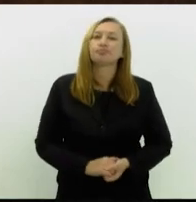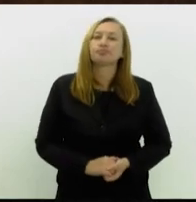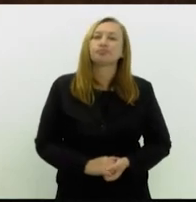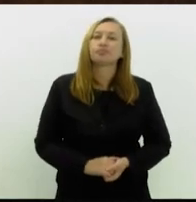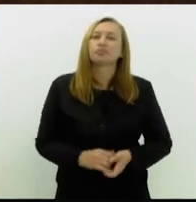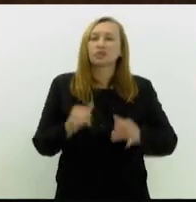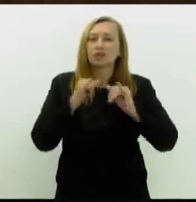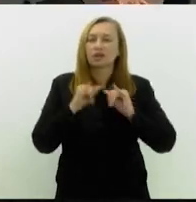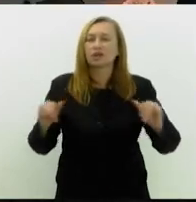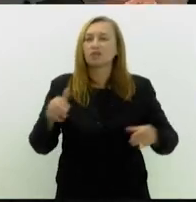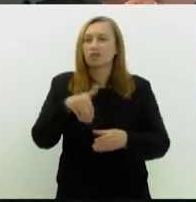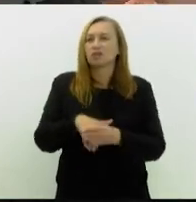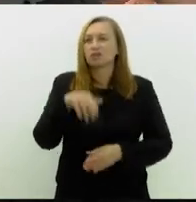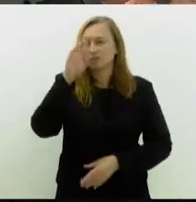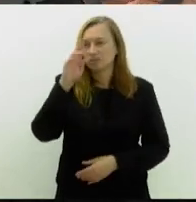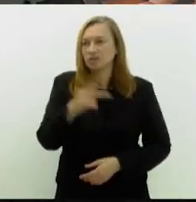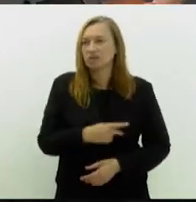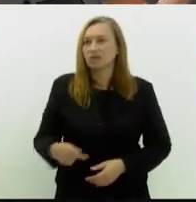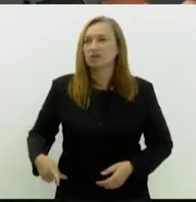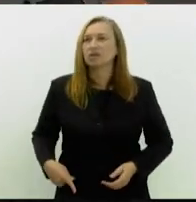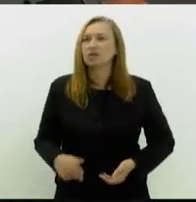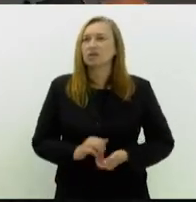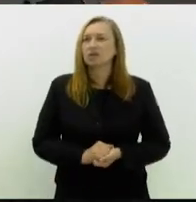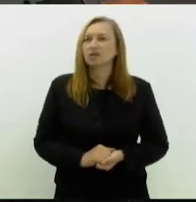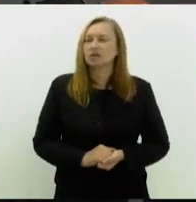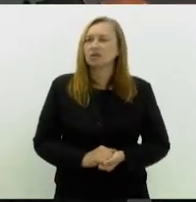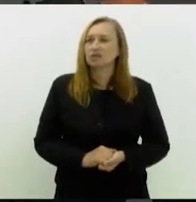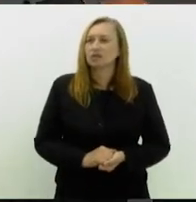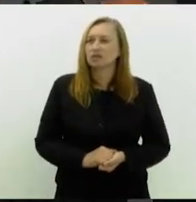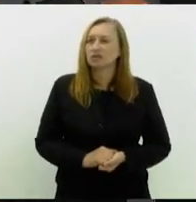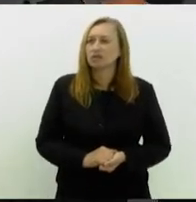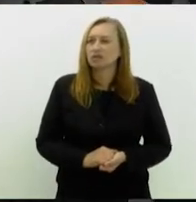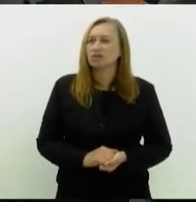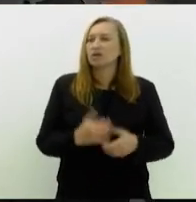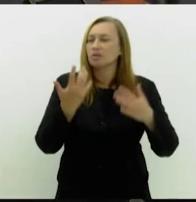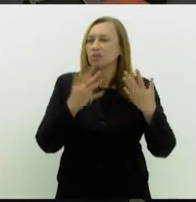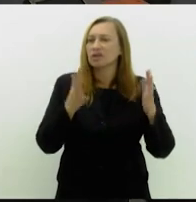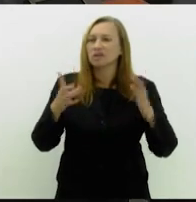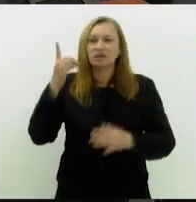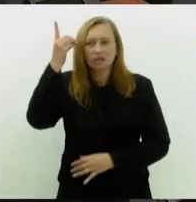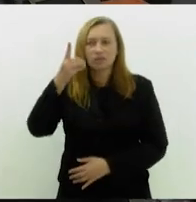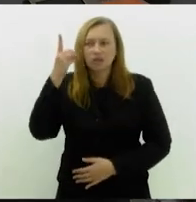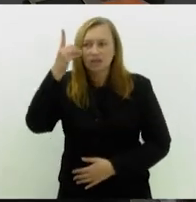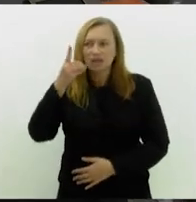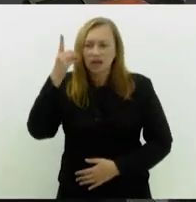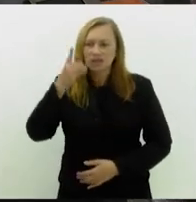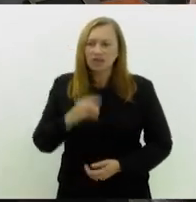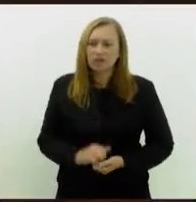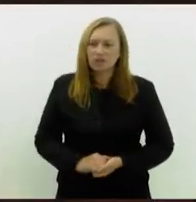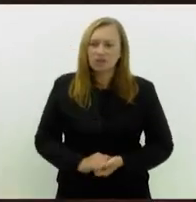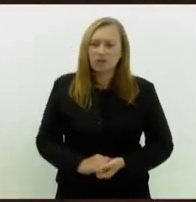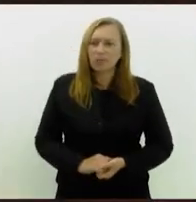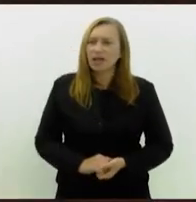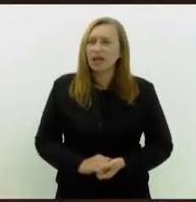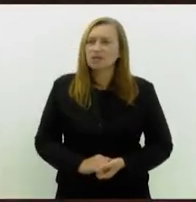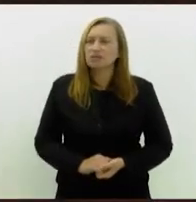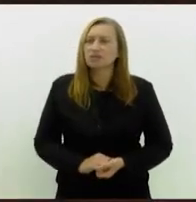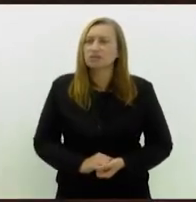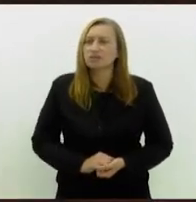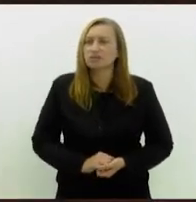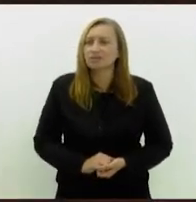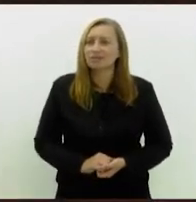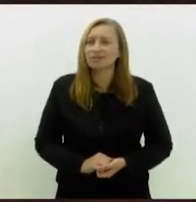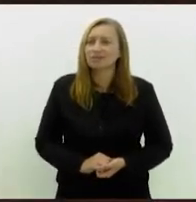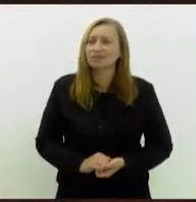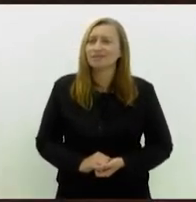declarar voto Presidente deputada Renata Souza parabenizar o deputado eh Professor José Mar Sem dúvida nenhuma